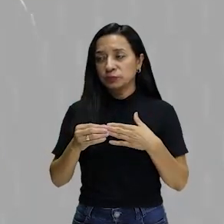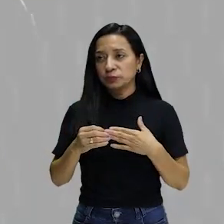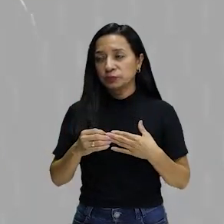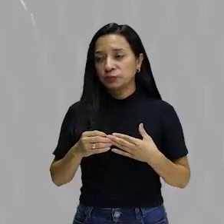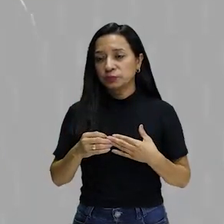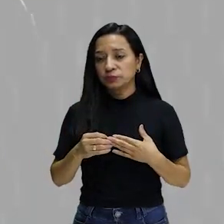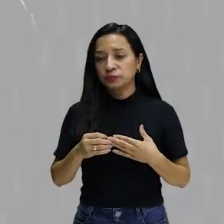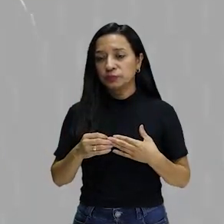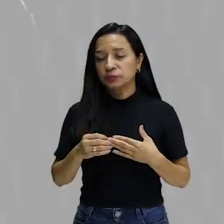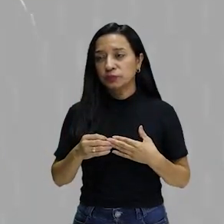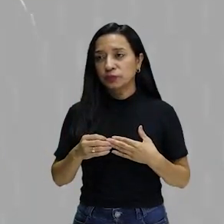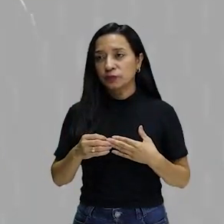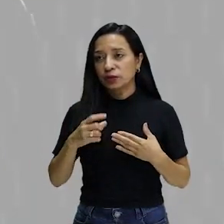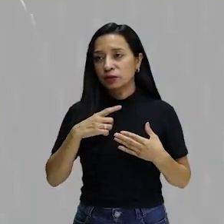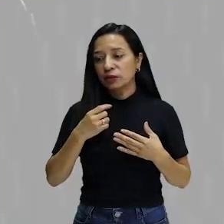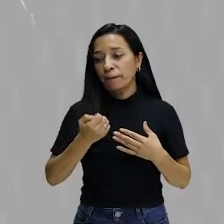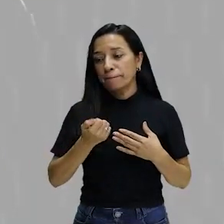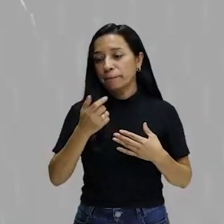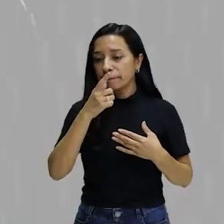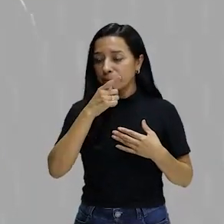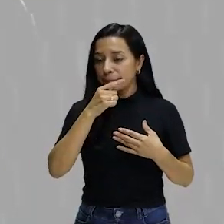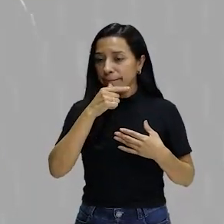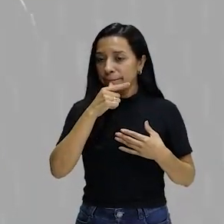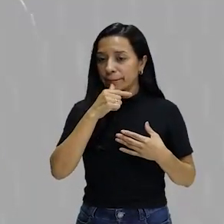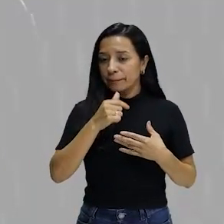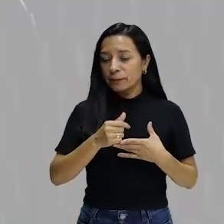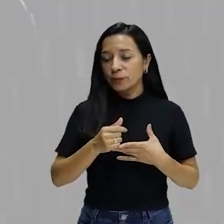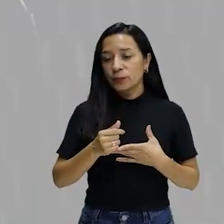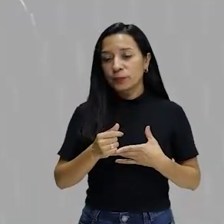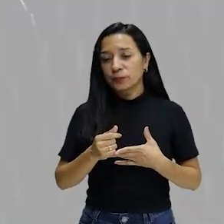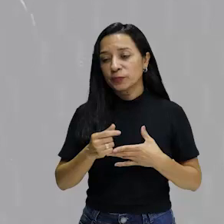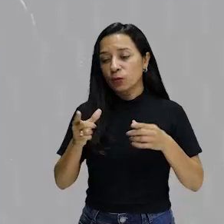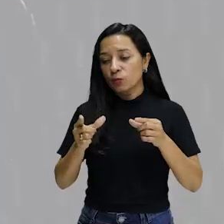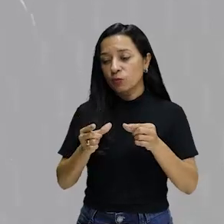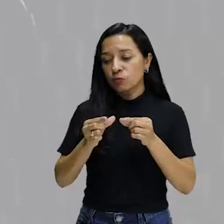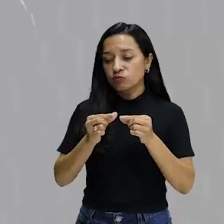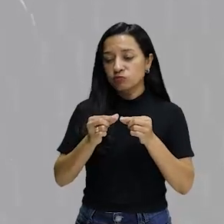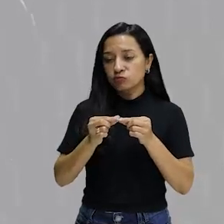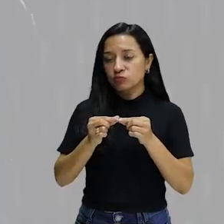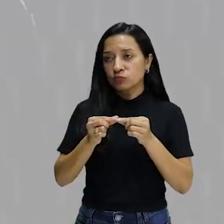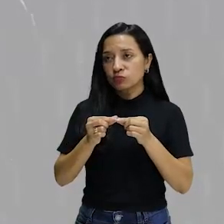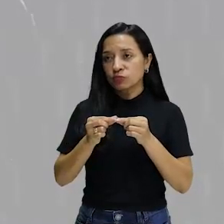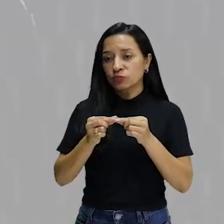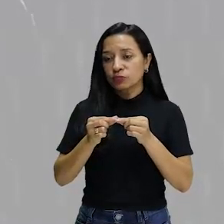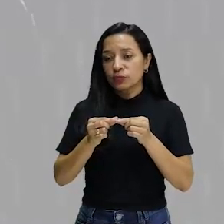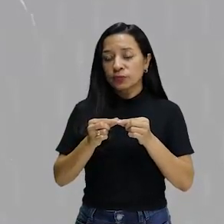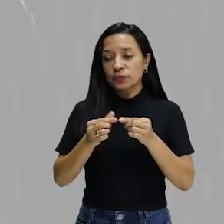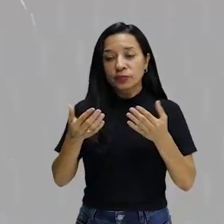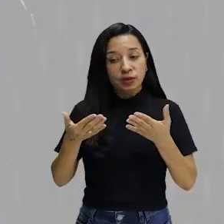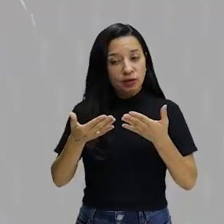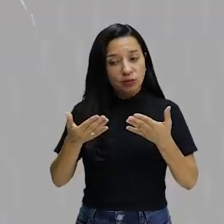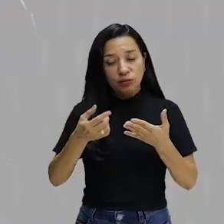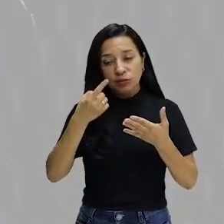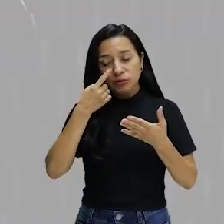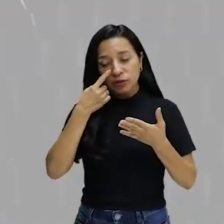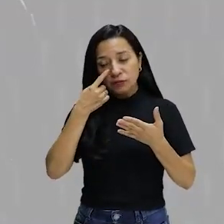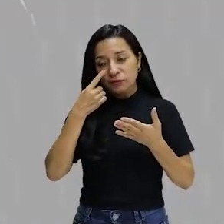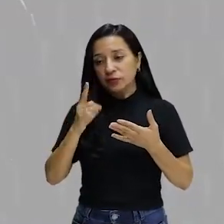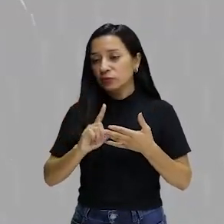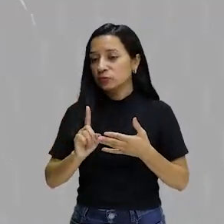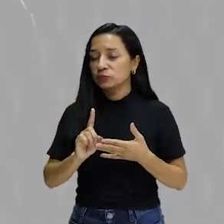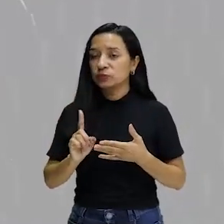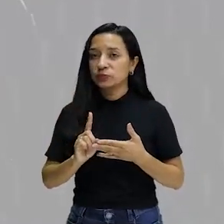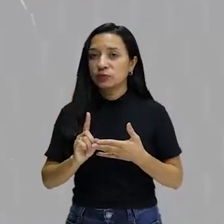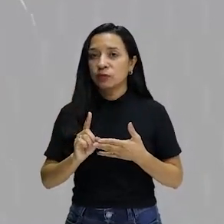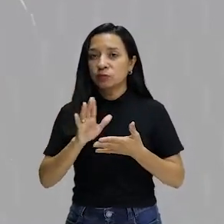estômatos. E quando tem pouca água, os estômatos fecham. Aqui a gente não está vendo a atração dos estômatos